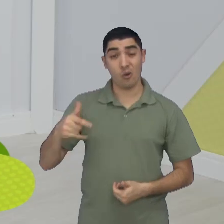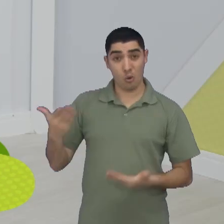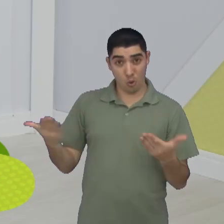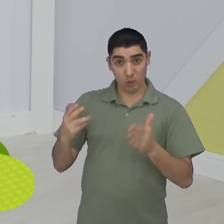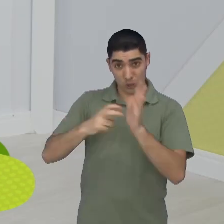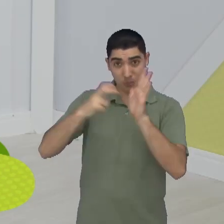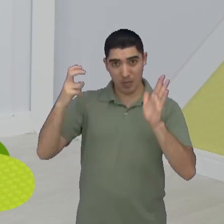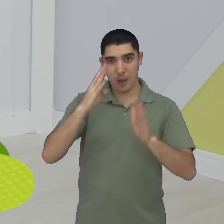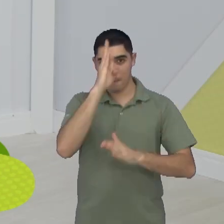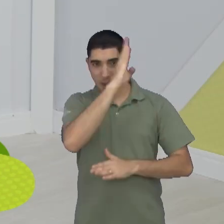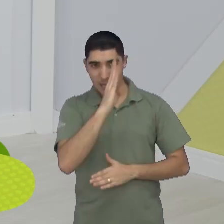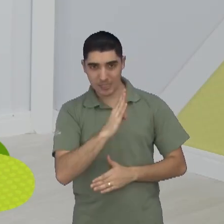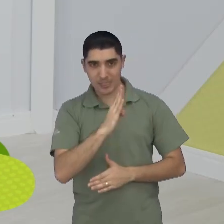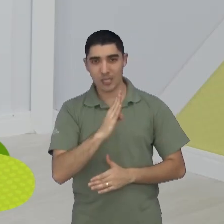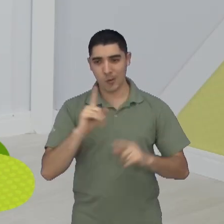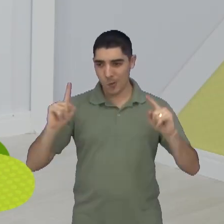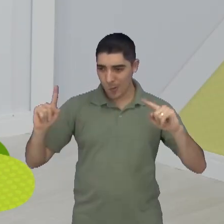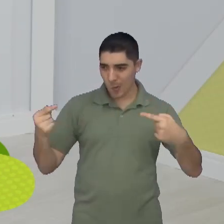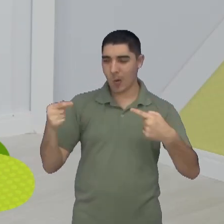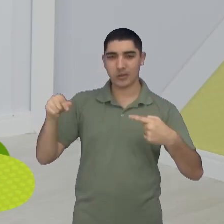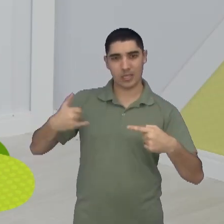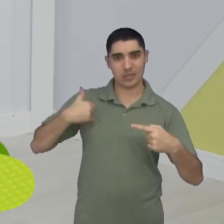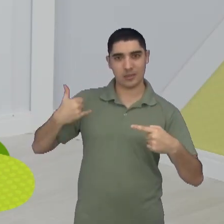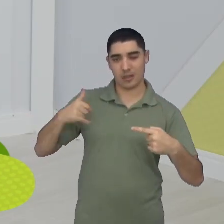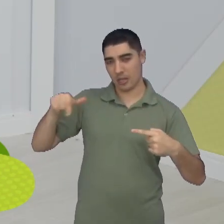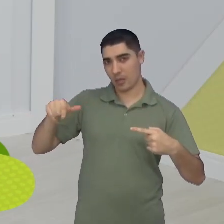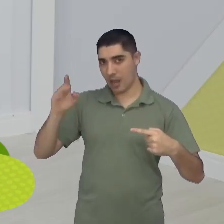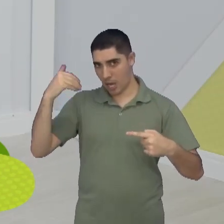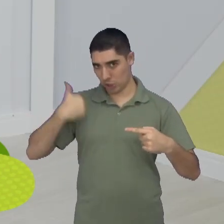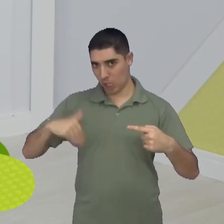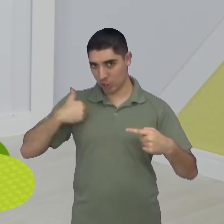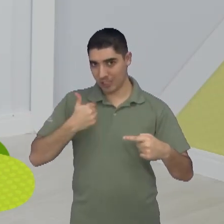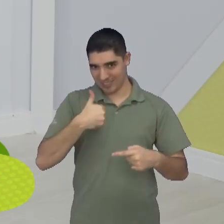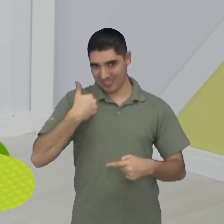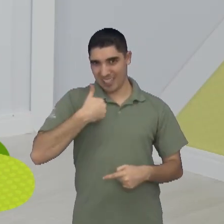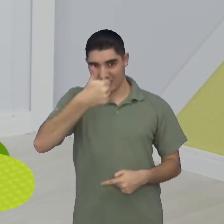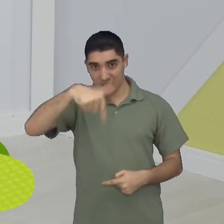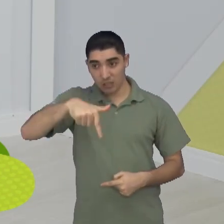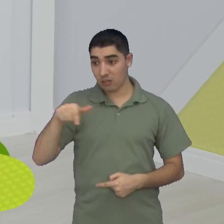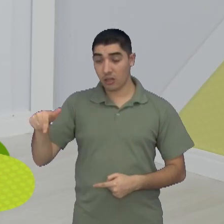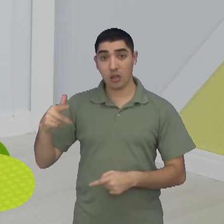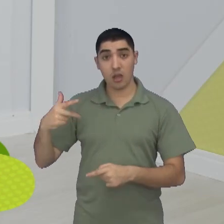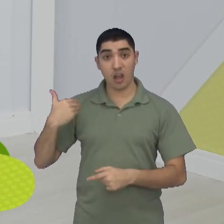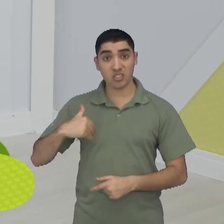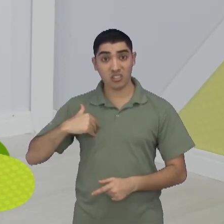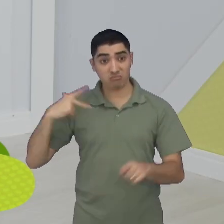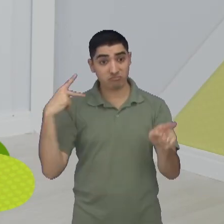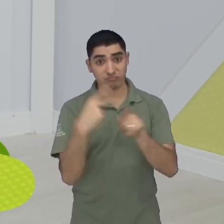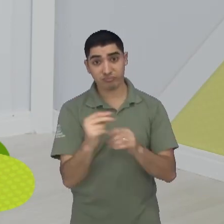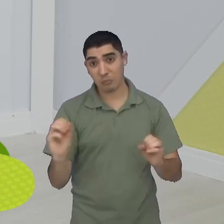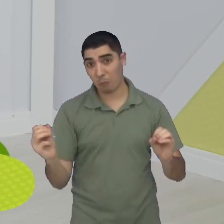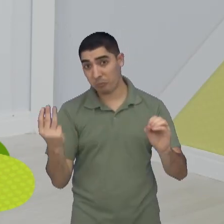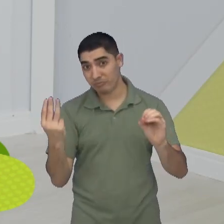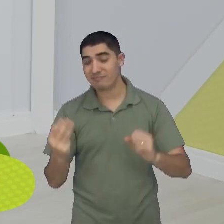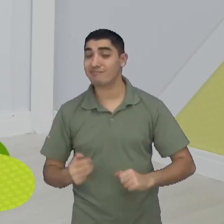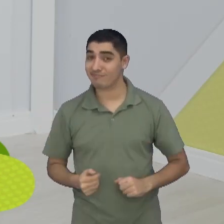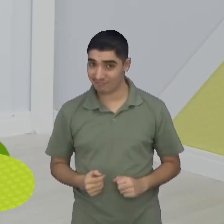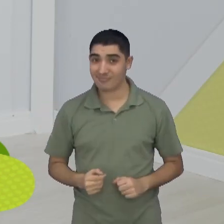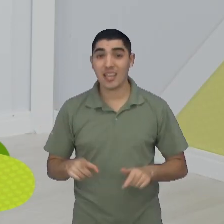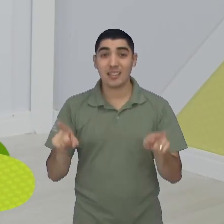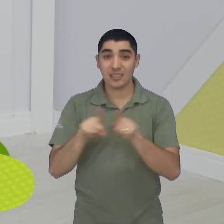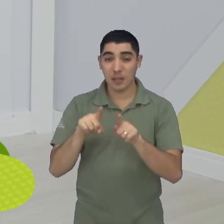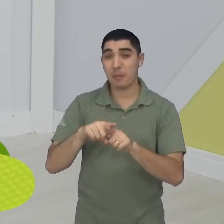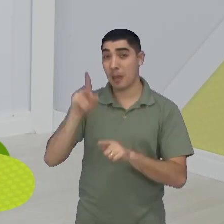caiu fora, o Brasil caiu fora contra a Argentina, 3-0. Essa semana aí o Brasil do Fernando